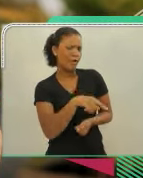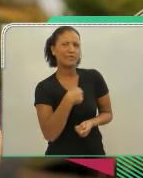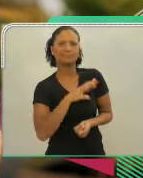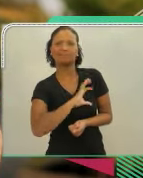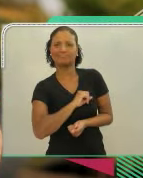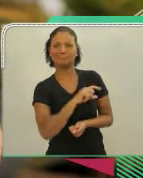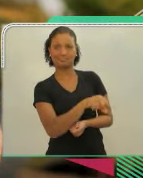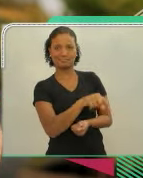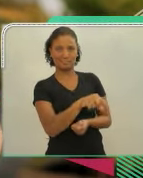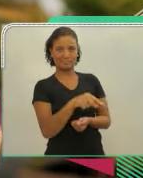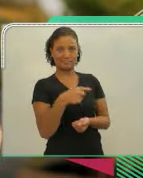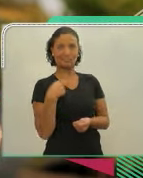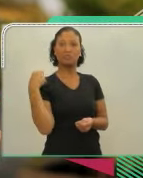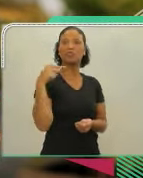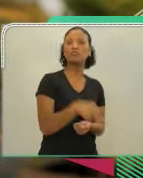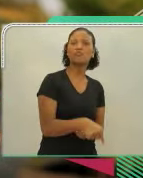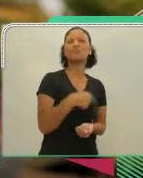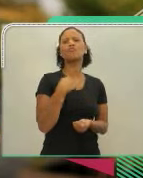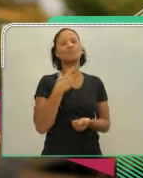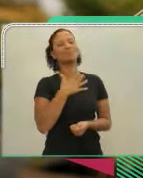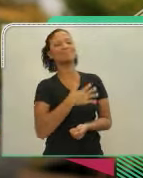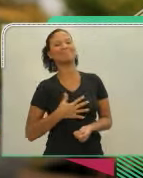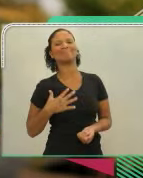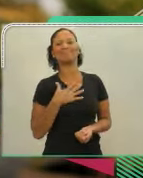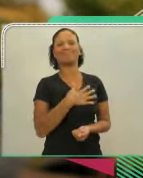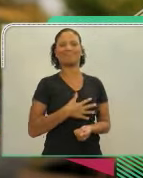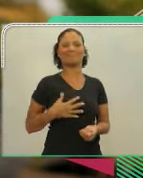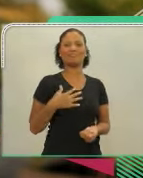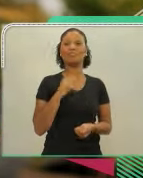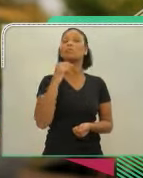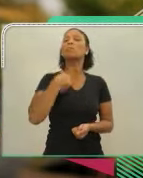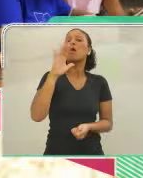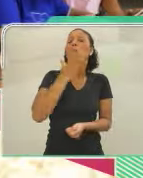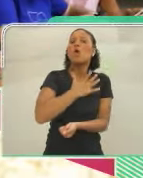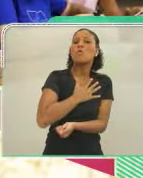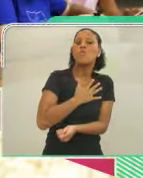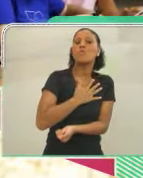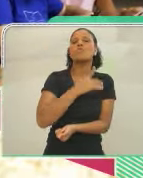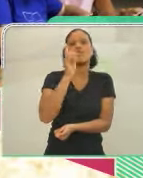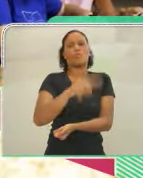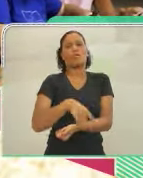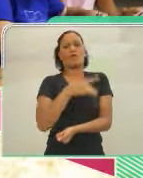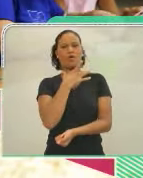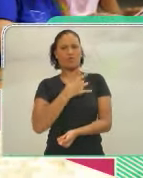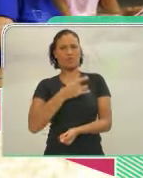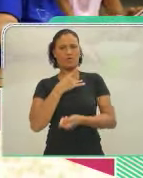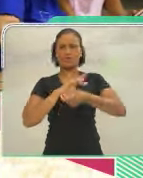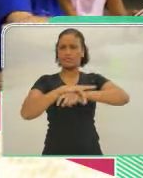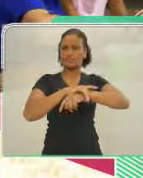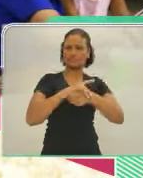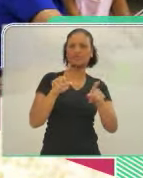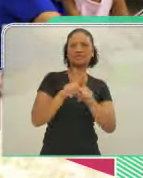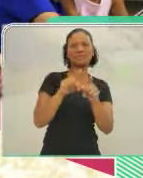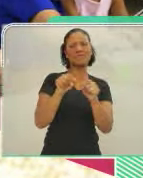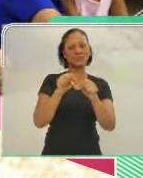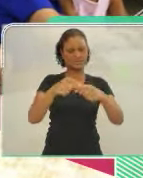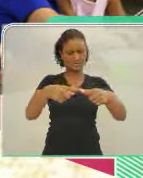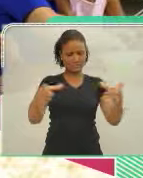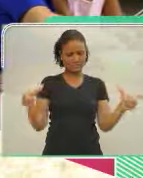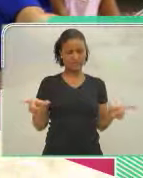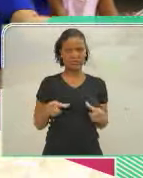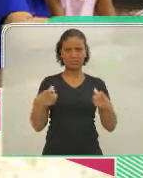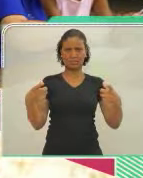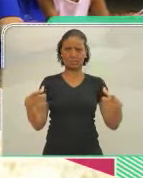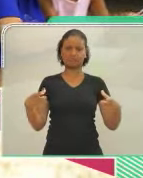trabalho que eu faço. Porque toda vez que eu venho aqui, eu fico muito feliz. Eu